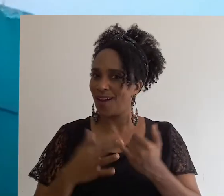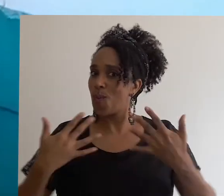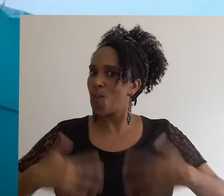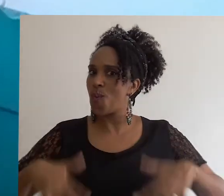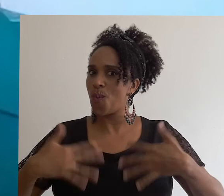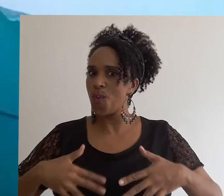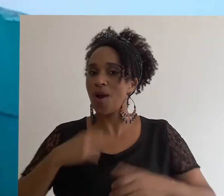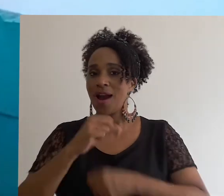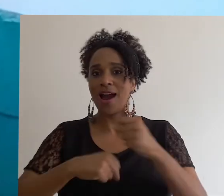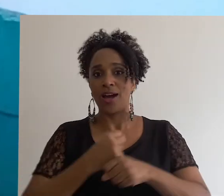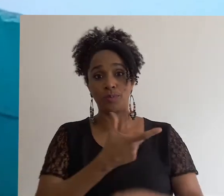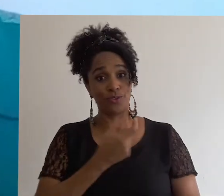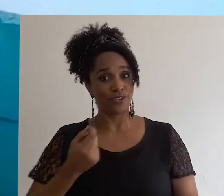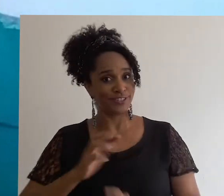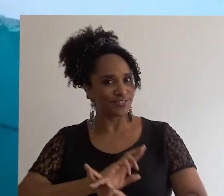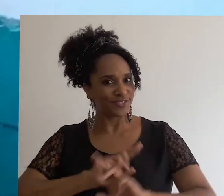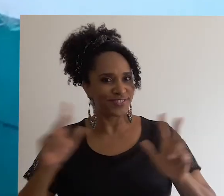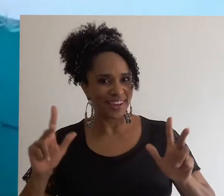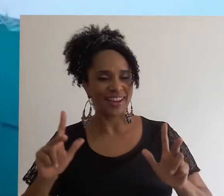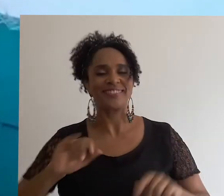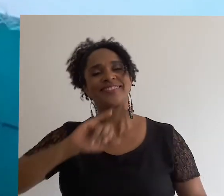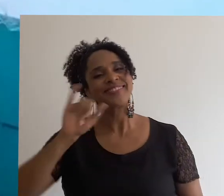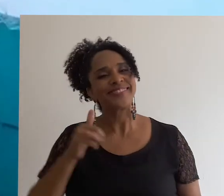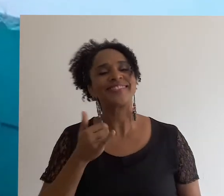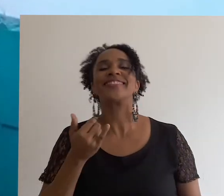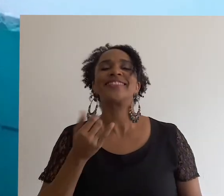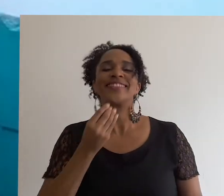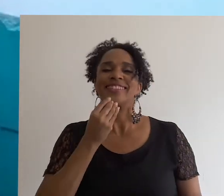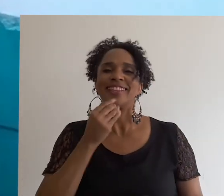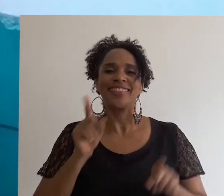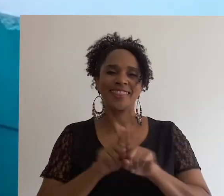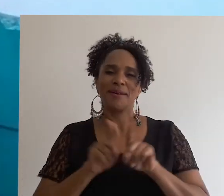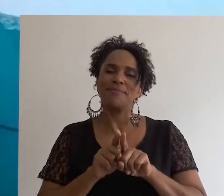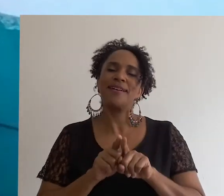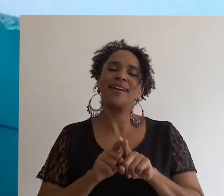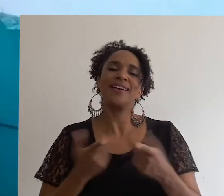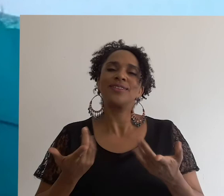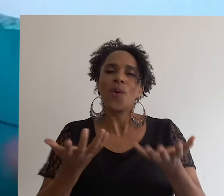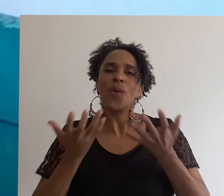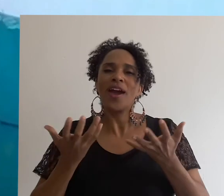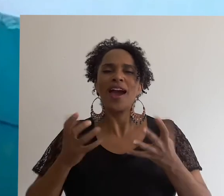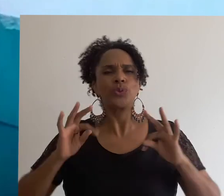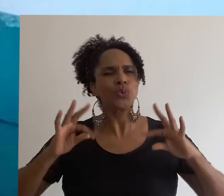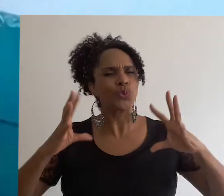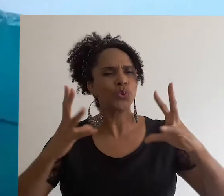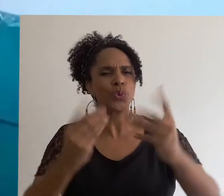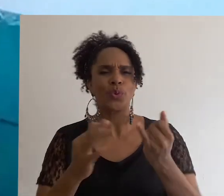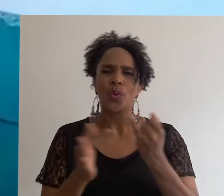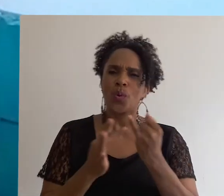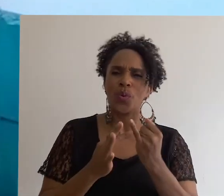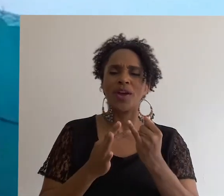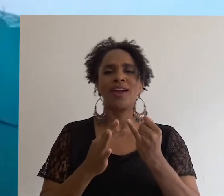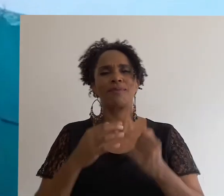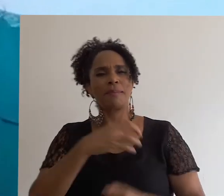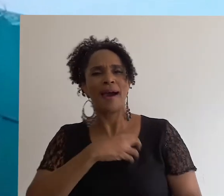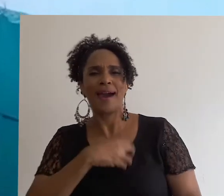ano igualmente histórico, que é o ano 2020, e aproveitar também para desejar a todas e a todos do IFBA, da sociedade baiana, do mundo, né, o